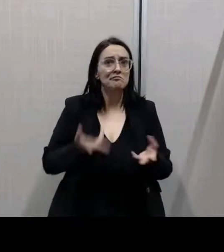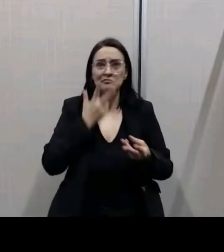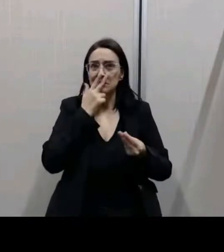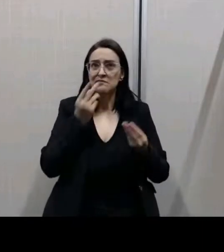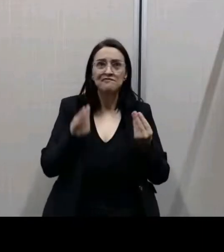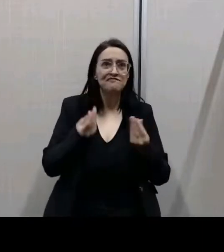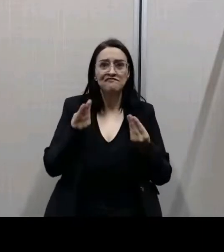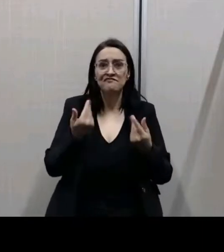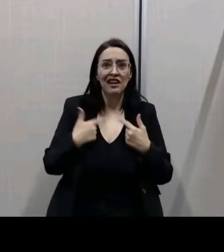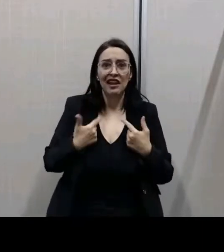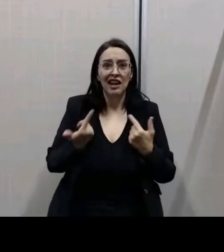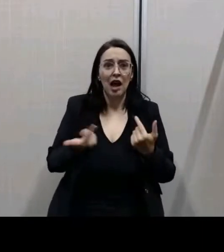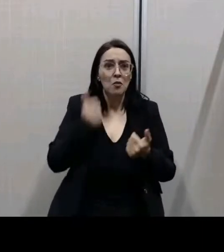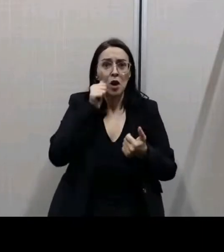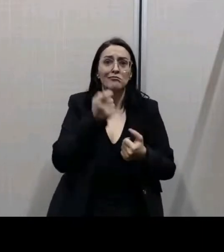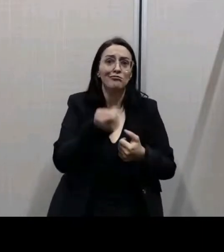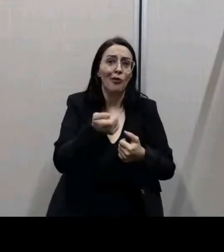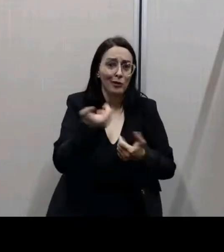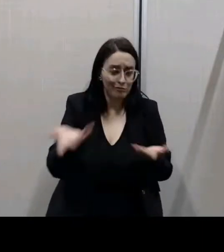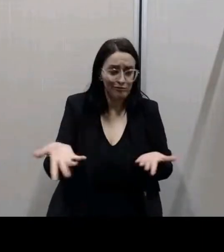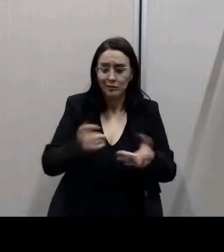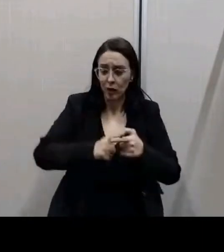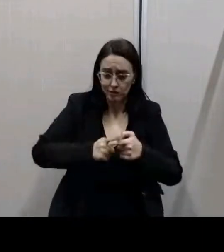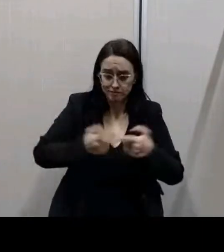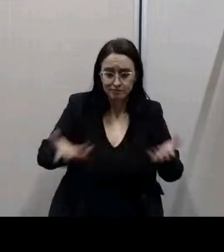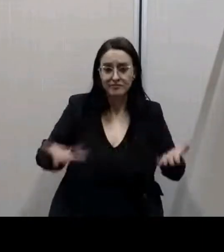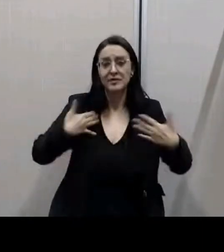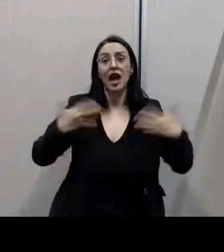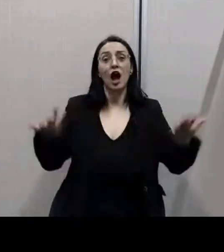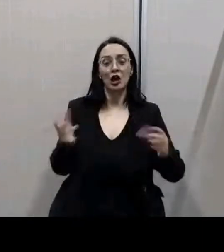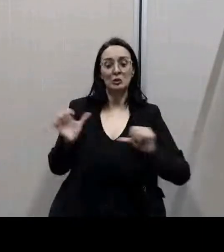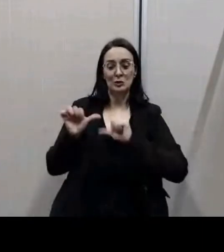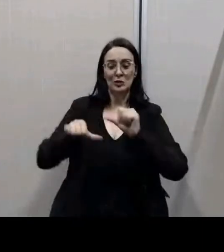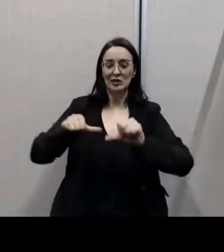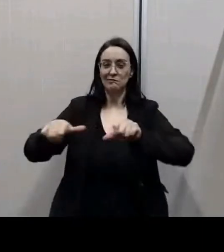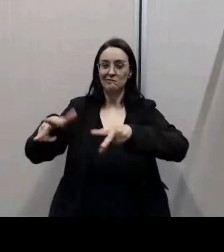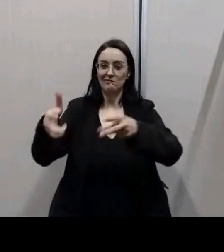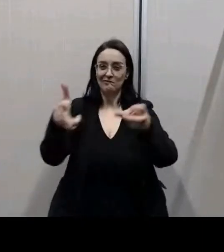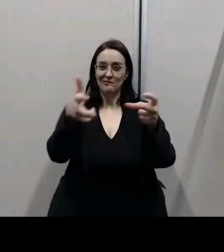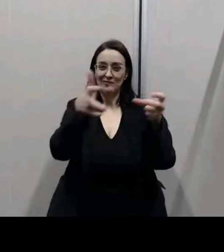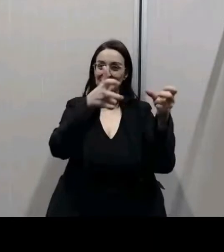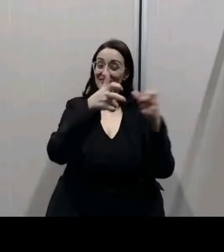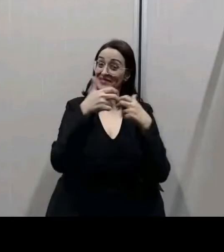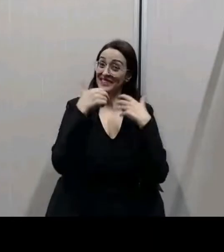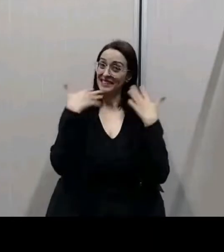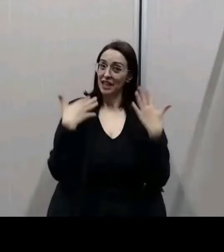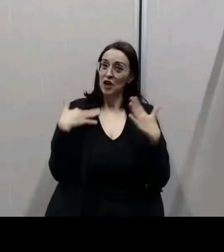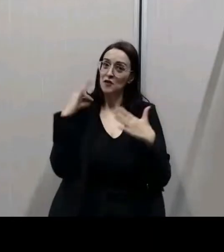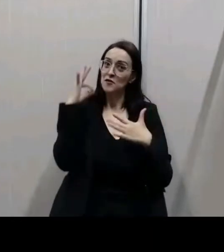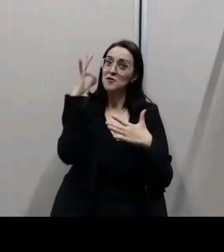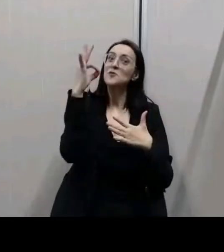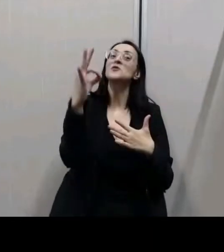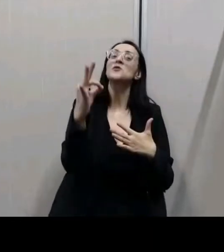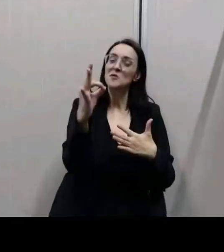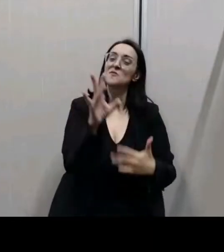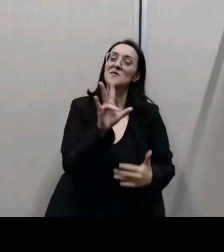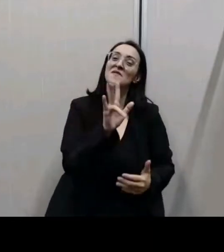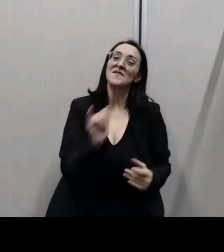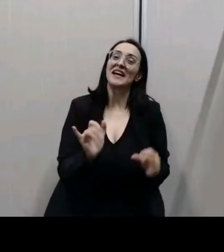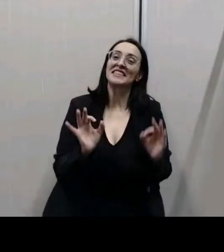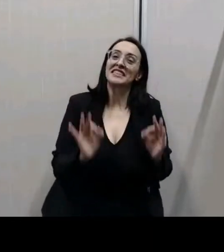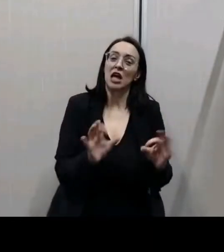meio que não tinha tantas mulheres. Esse cenário já está mudando, eu consigo enxergar que no futuro a gente vai